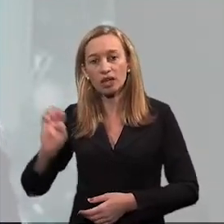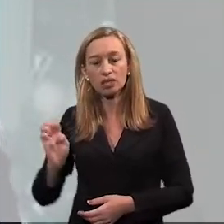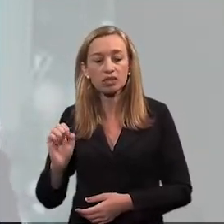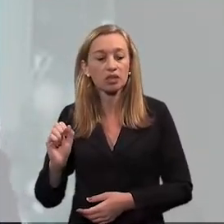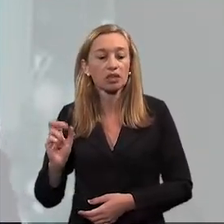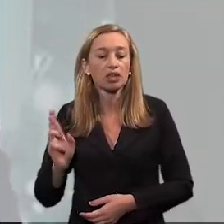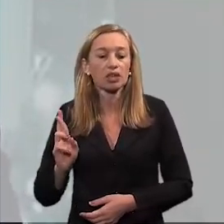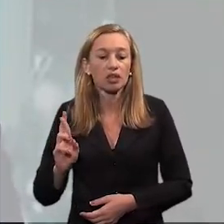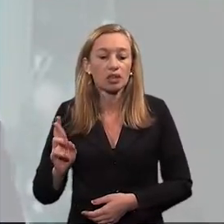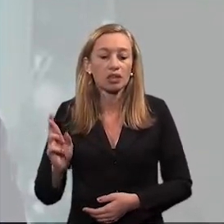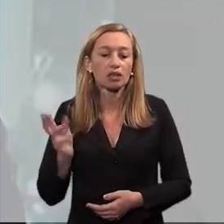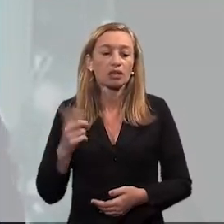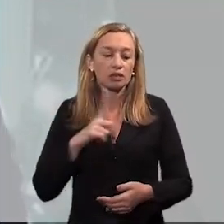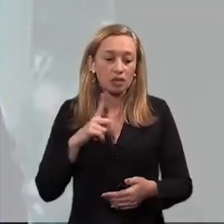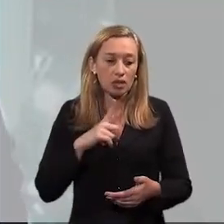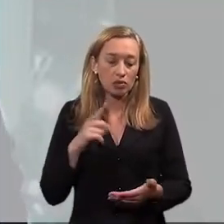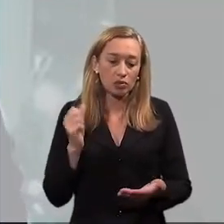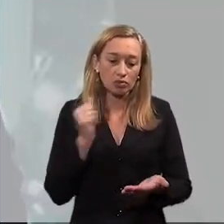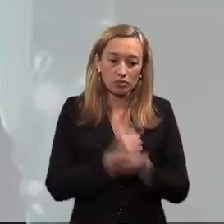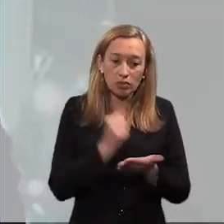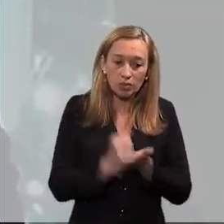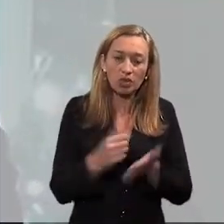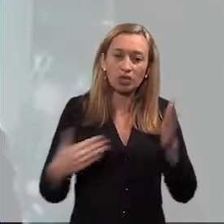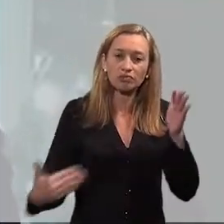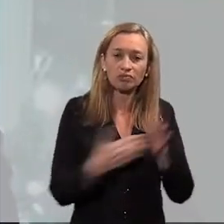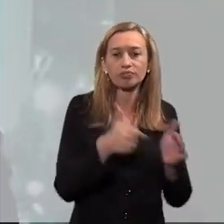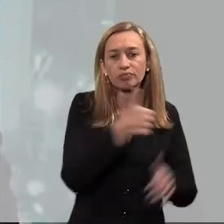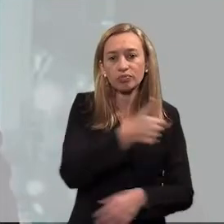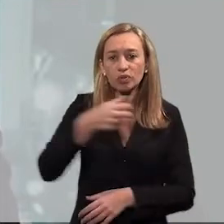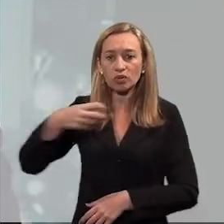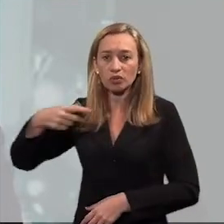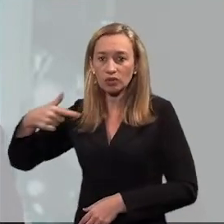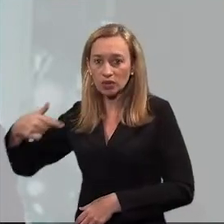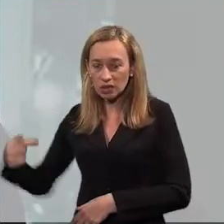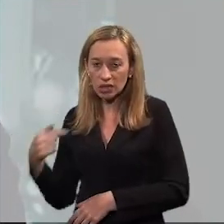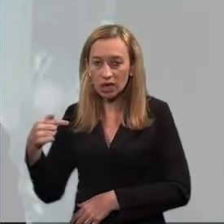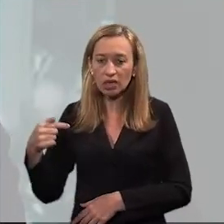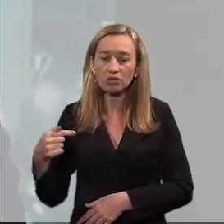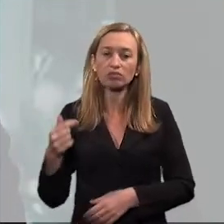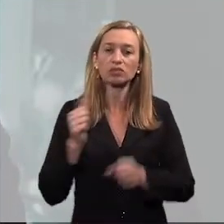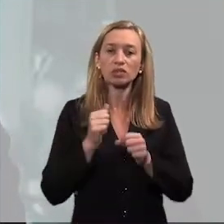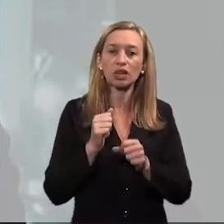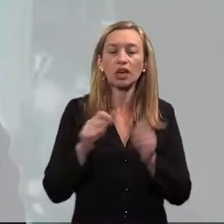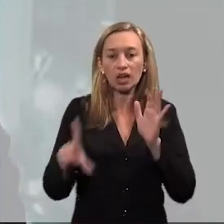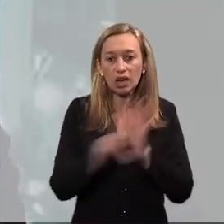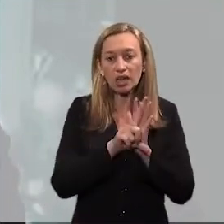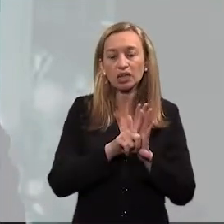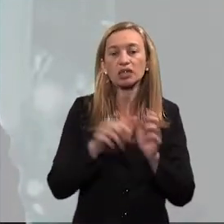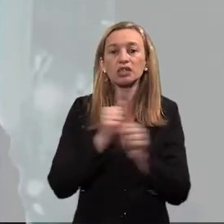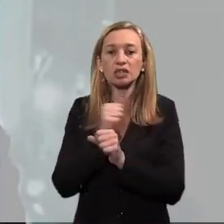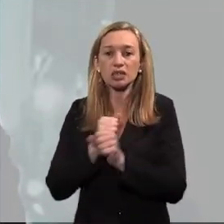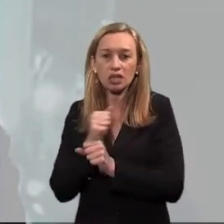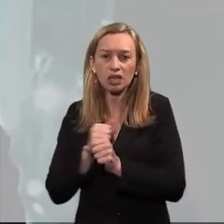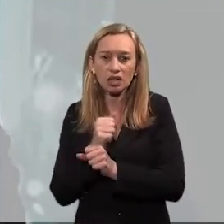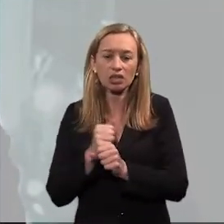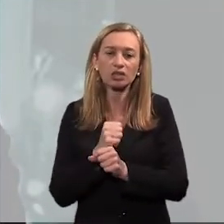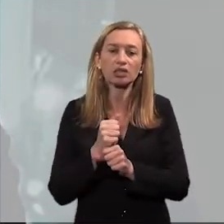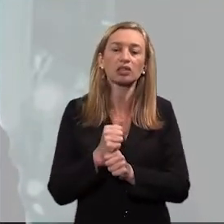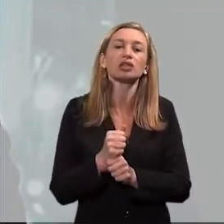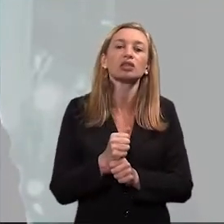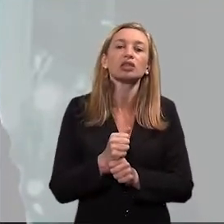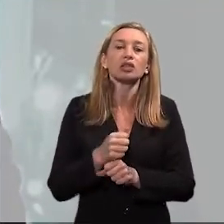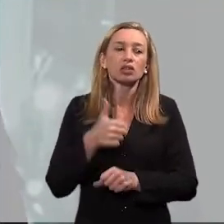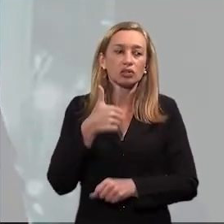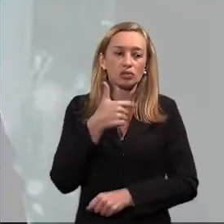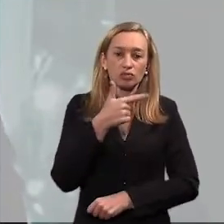temos previsão contratual de pagamento até 2027. Na lei orçamentária desse ano, a previsão de